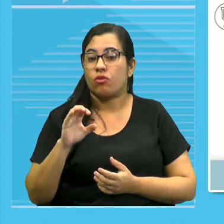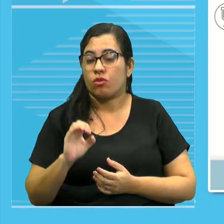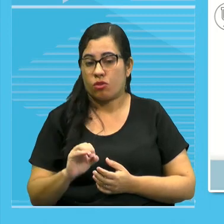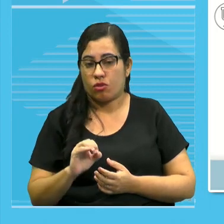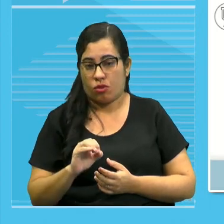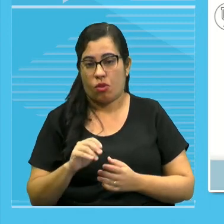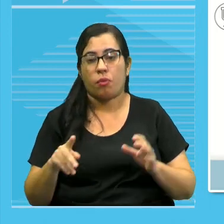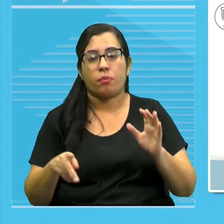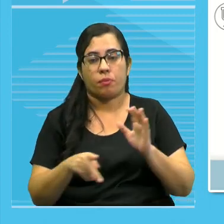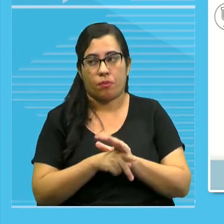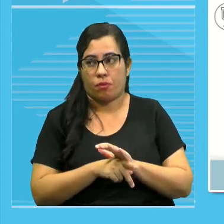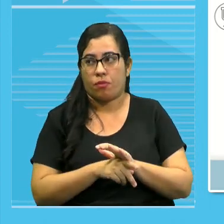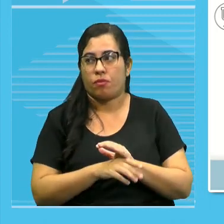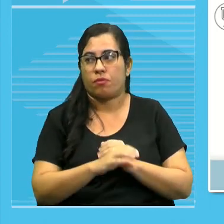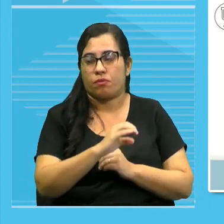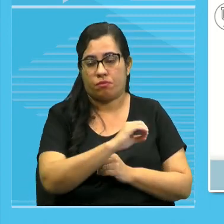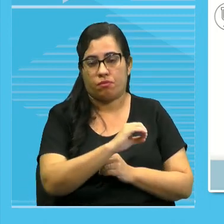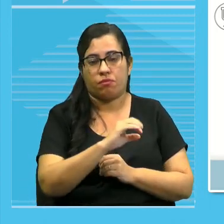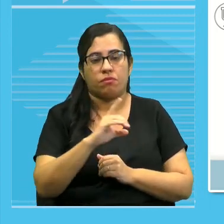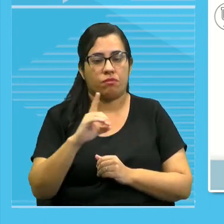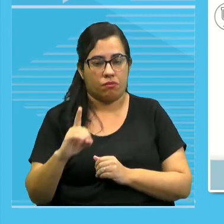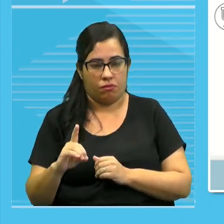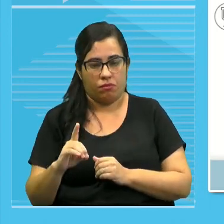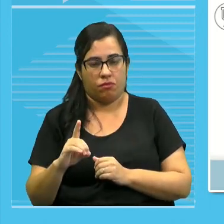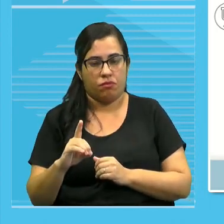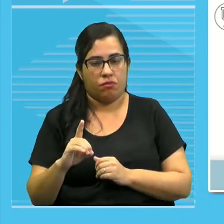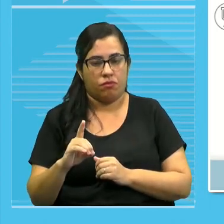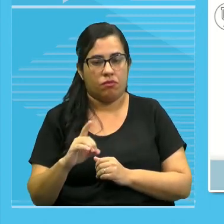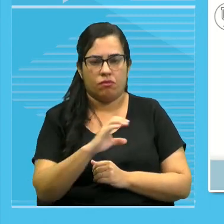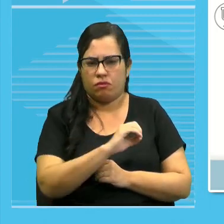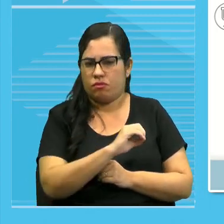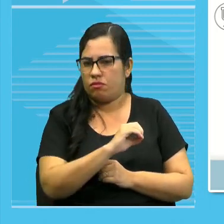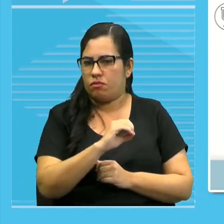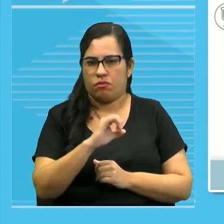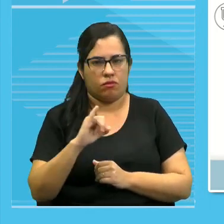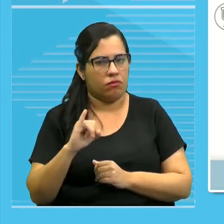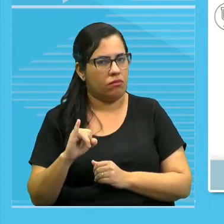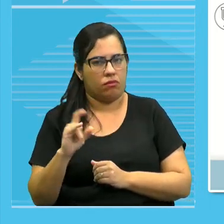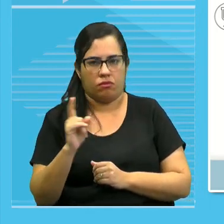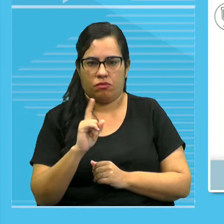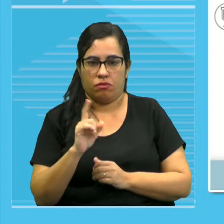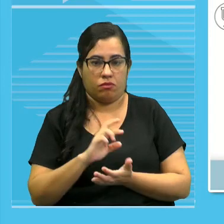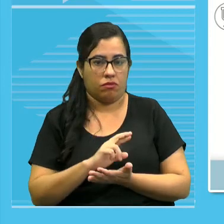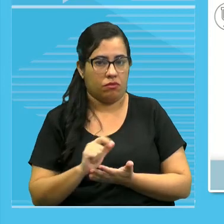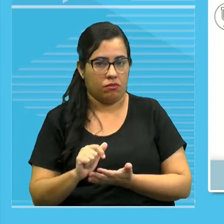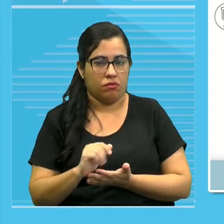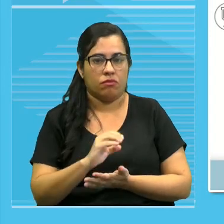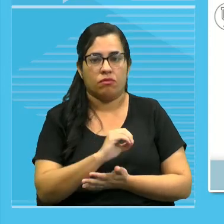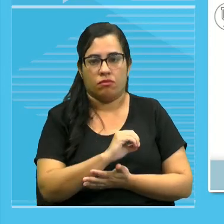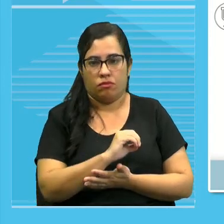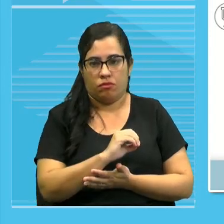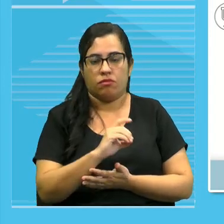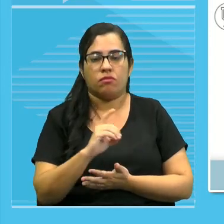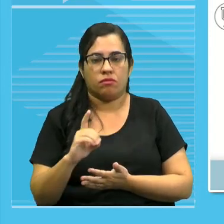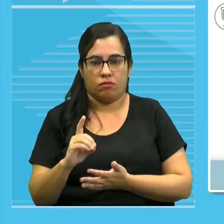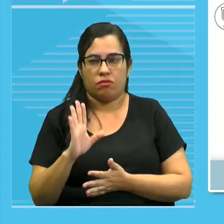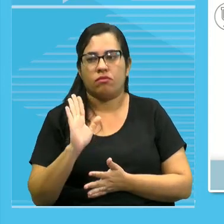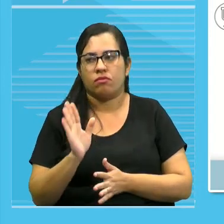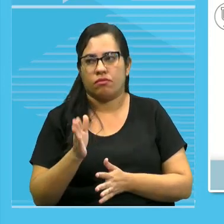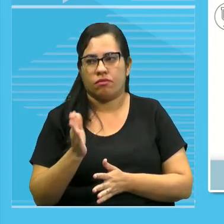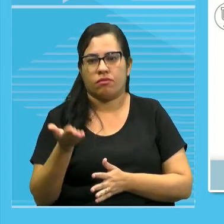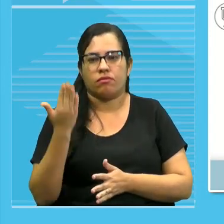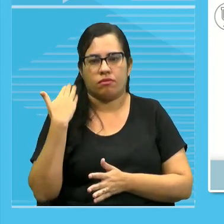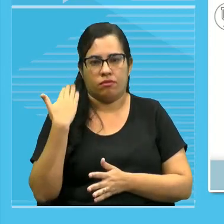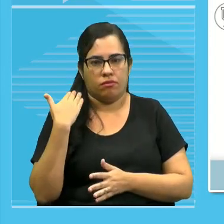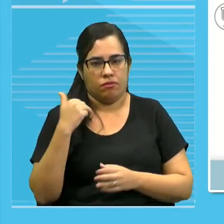direto tá não é objeto indireto não é direto aqui já que a gente viu semana passada como